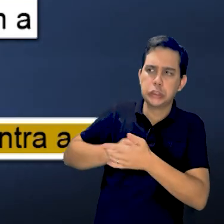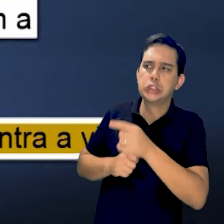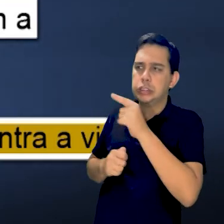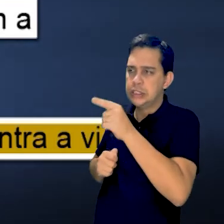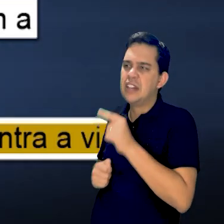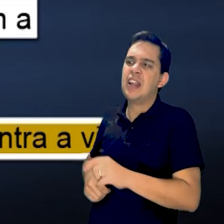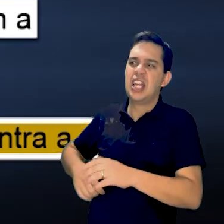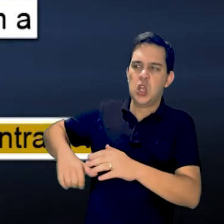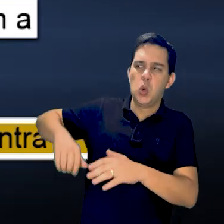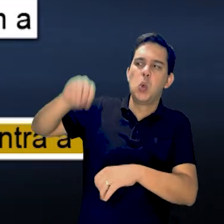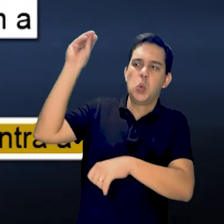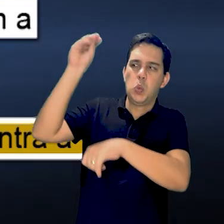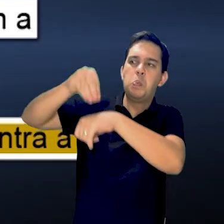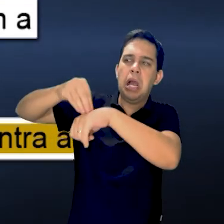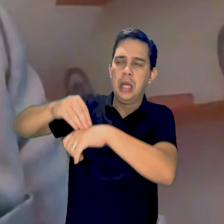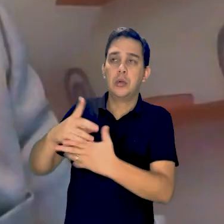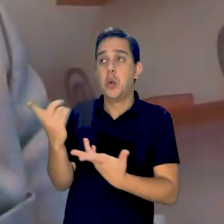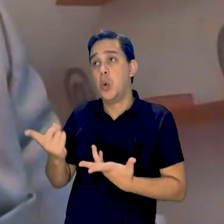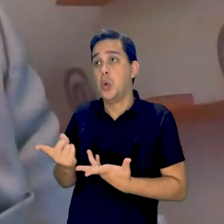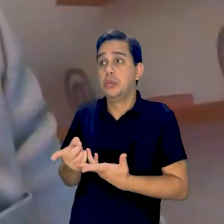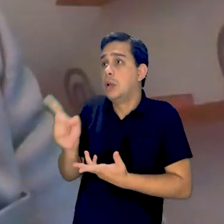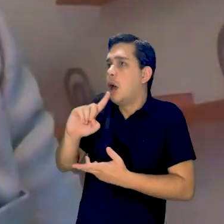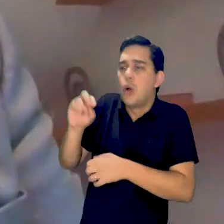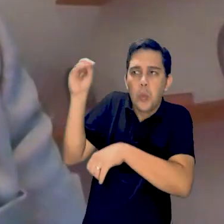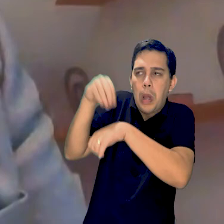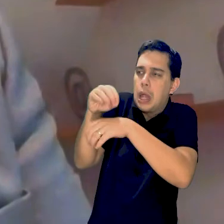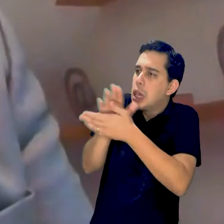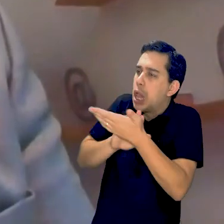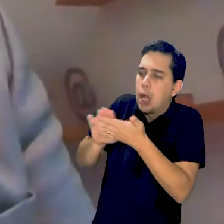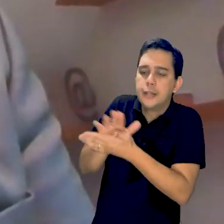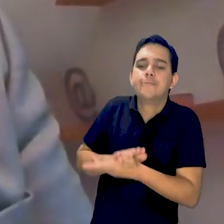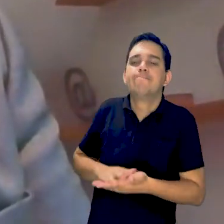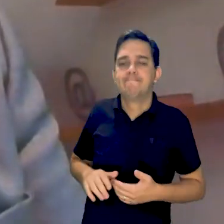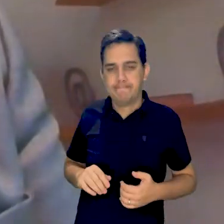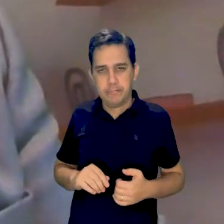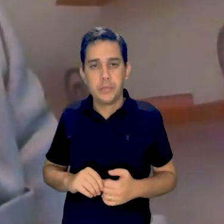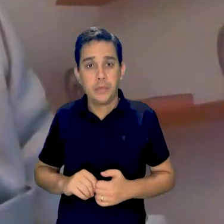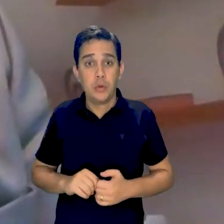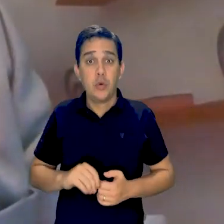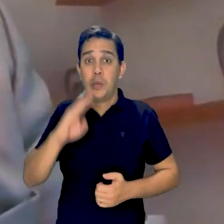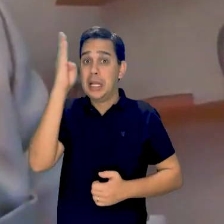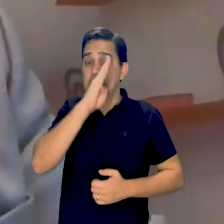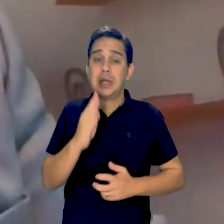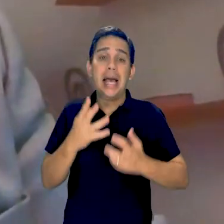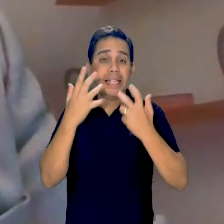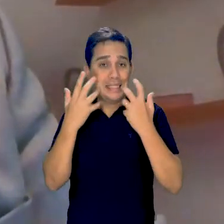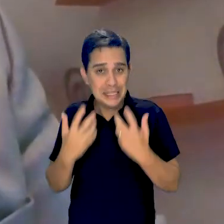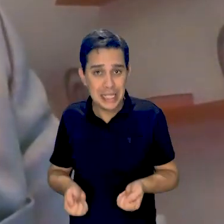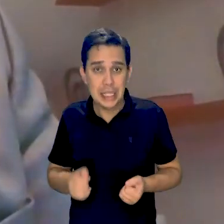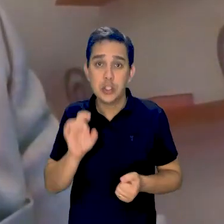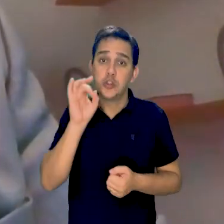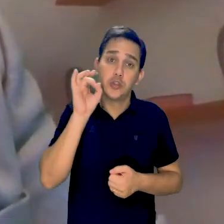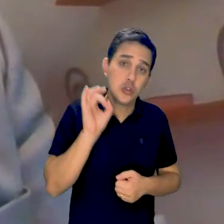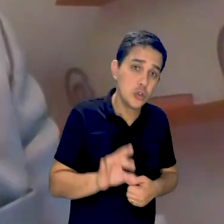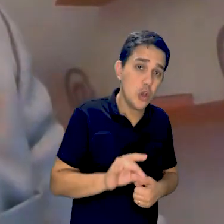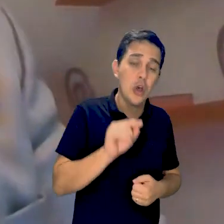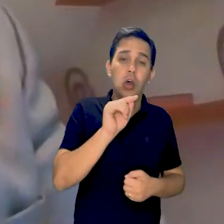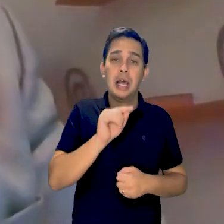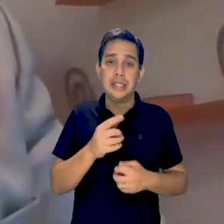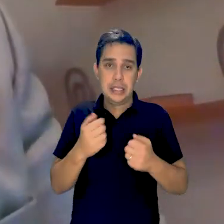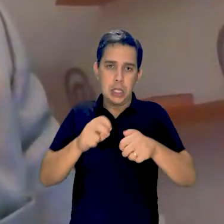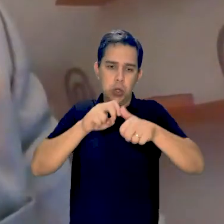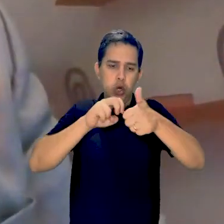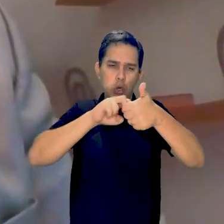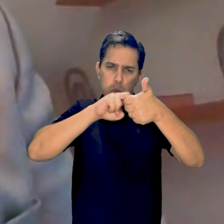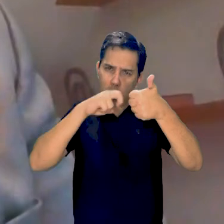legislações mundo afora. O Brasil só adota o tribunal do júri para os crimes dolosos contra a vida.